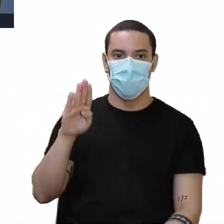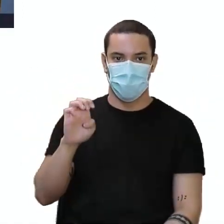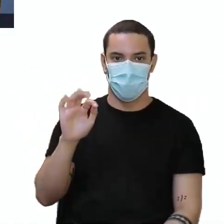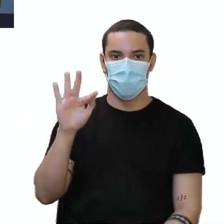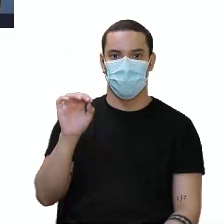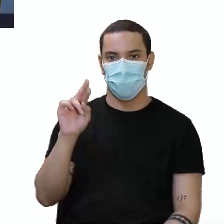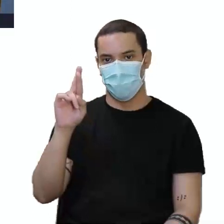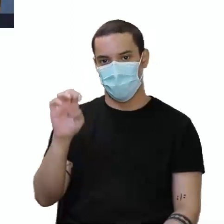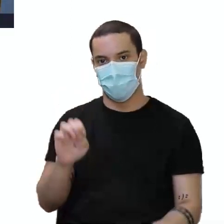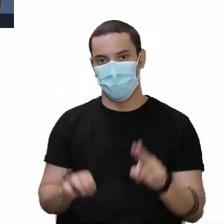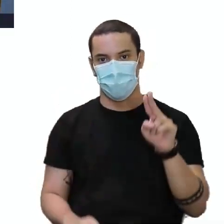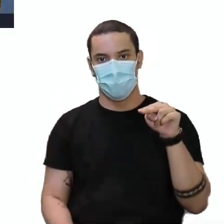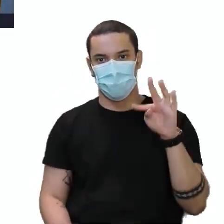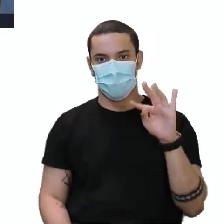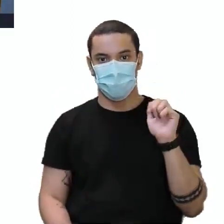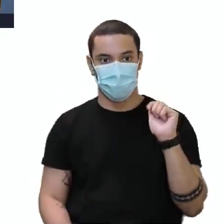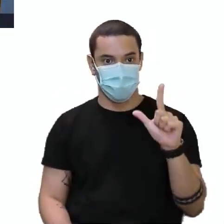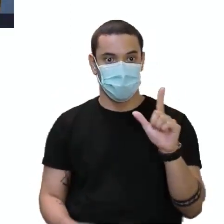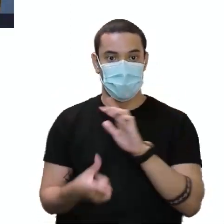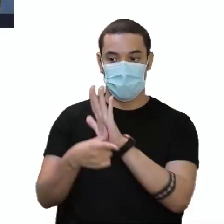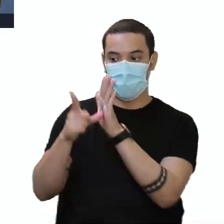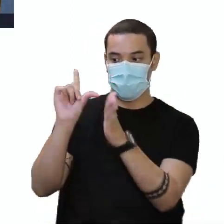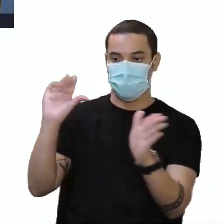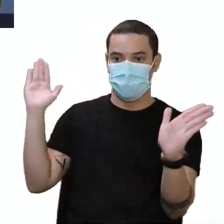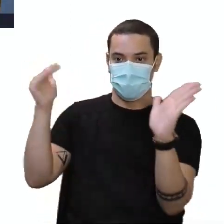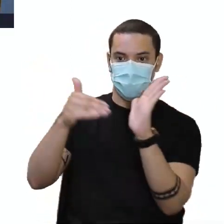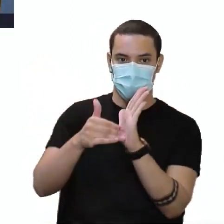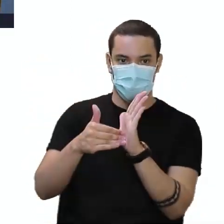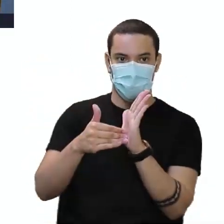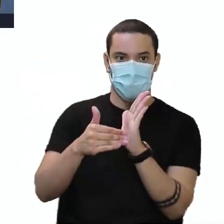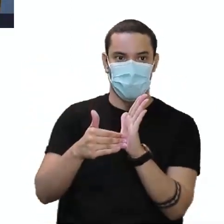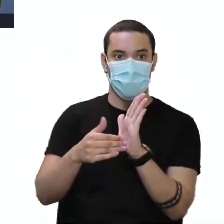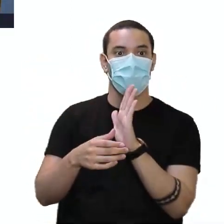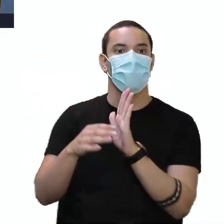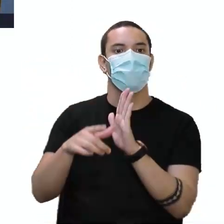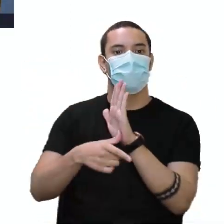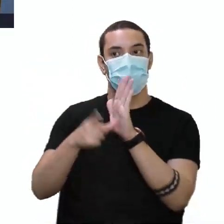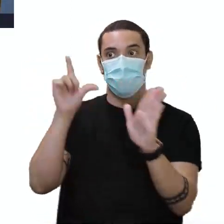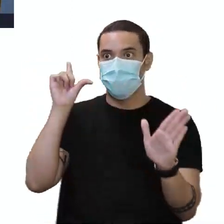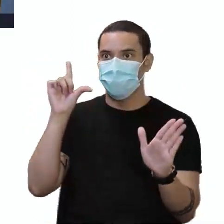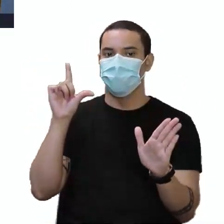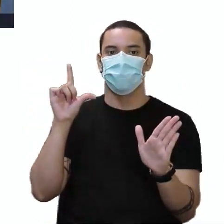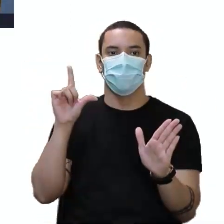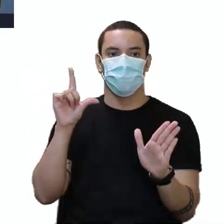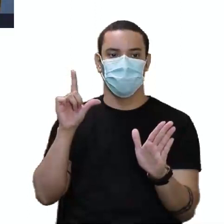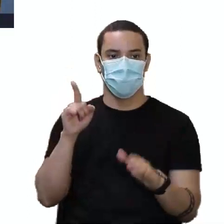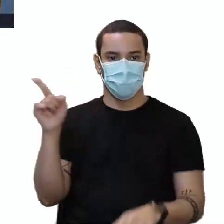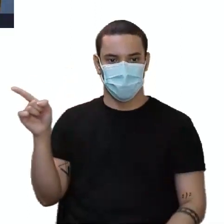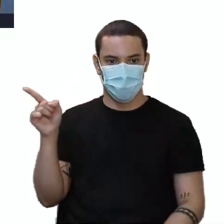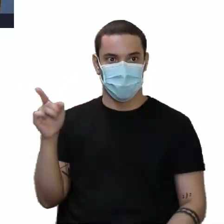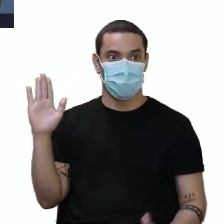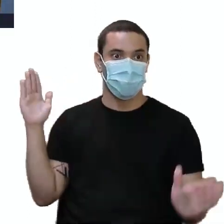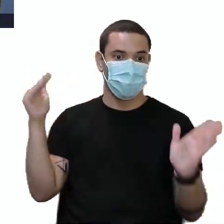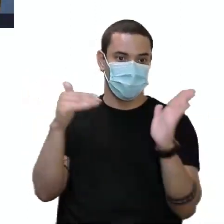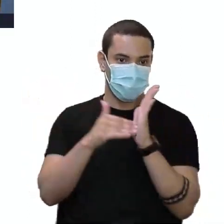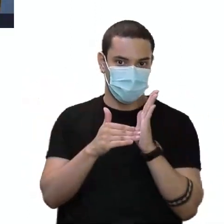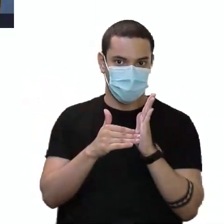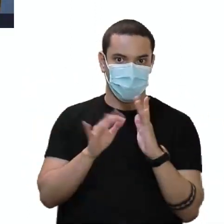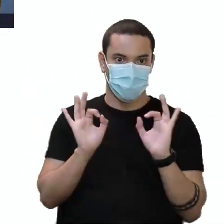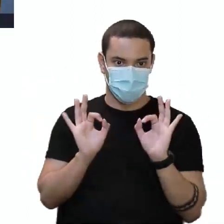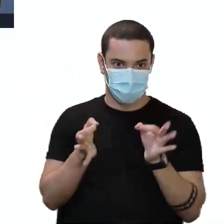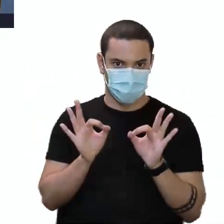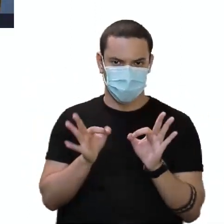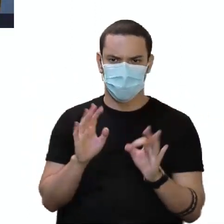Ou seja, antes e até. Então, before sempre com a ideia de antes. E o until com a ideia de